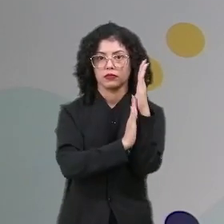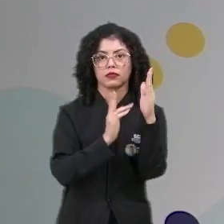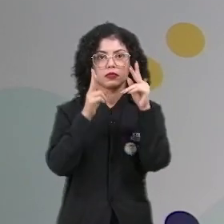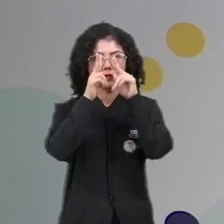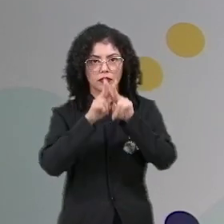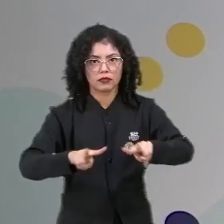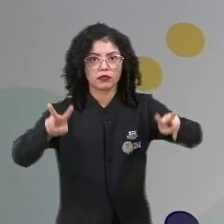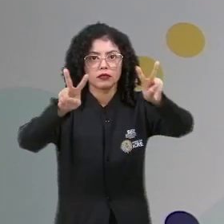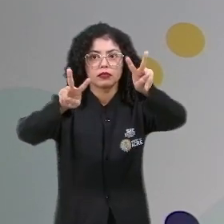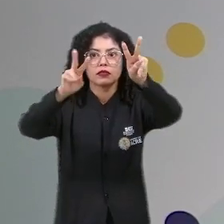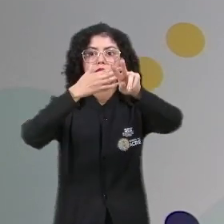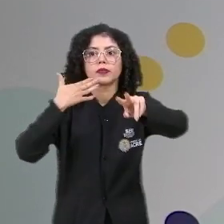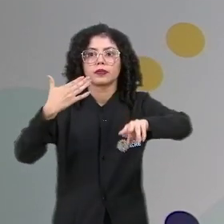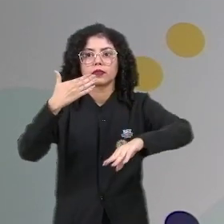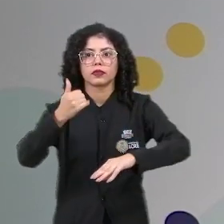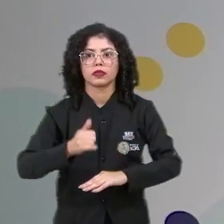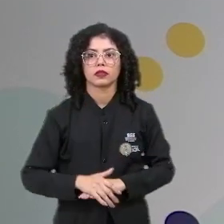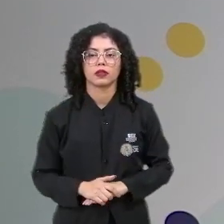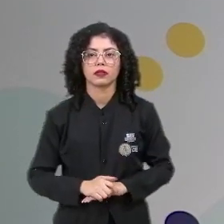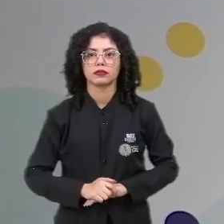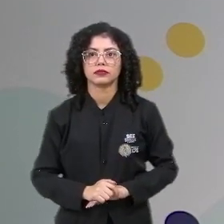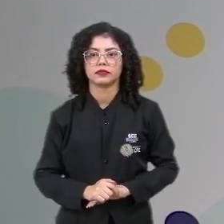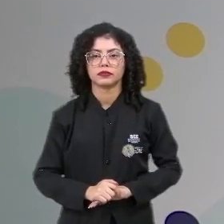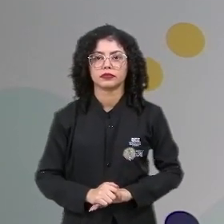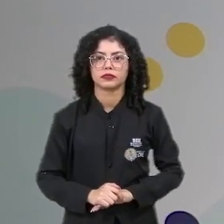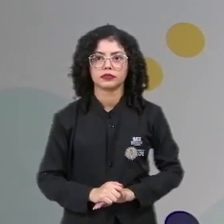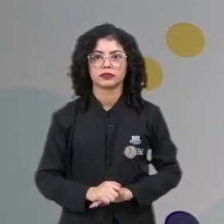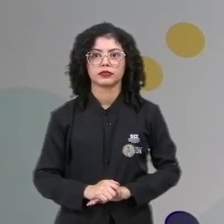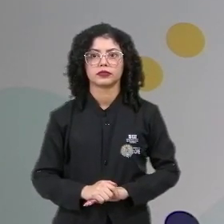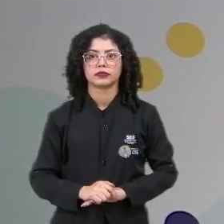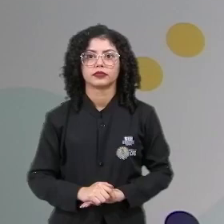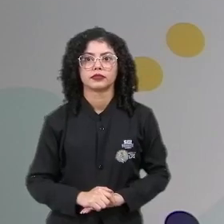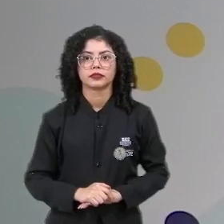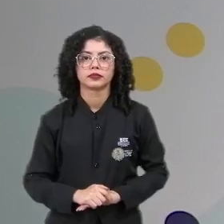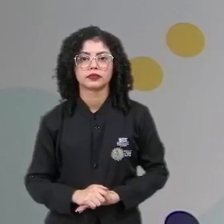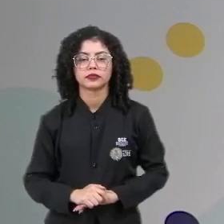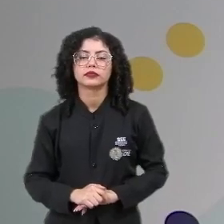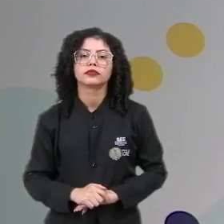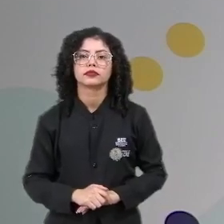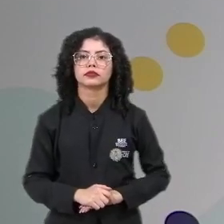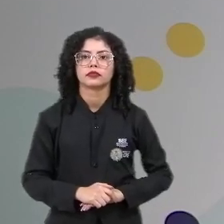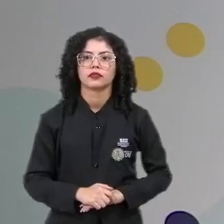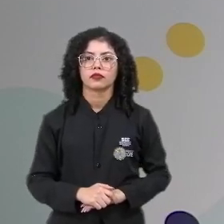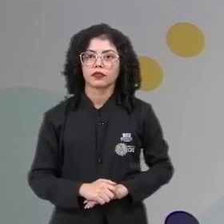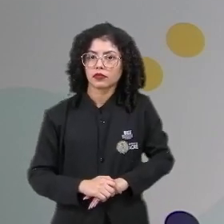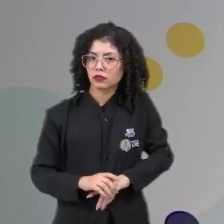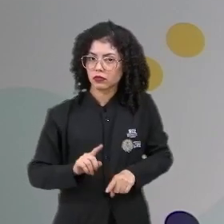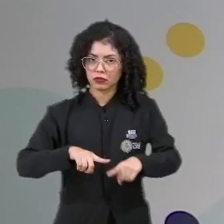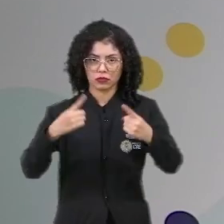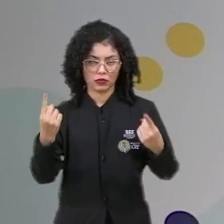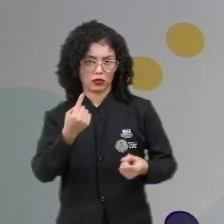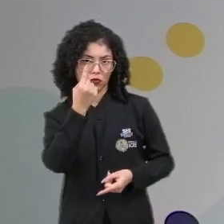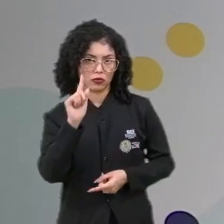ter uma visualização aí das suas características químicas. Porém, o único problema aí